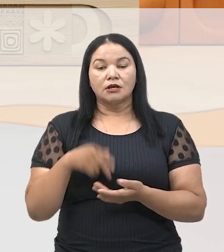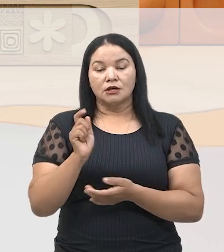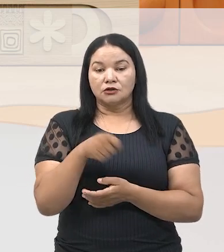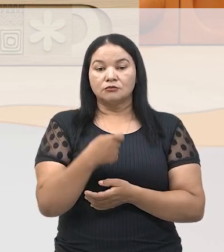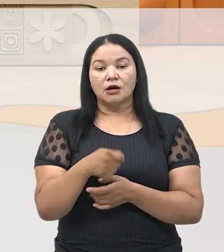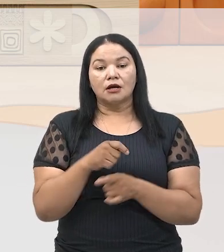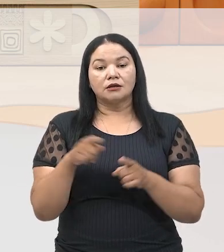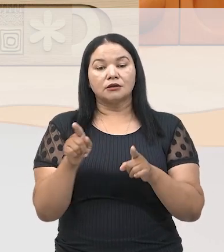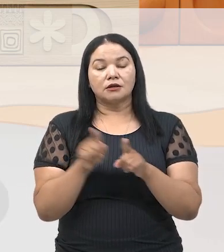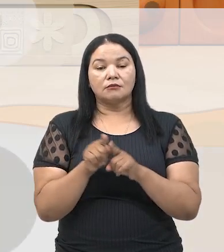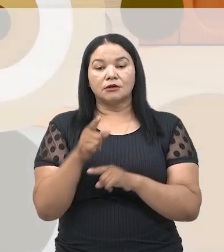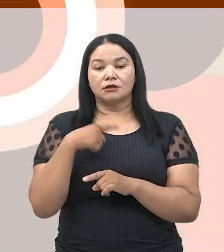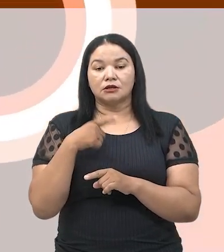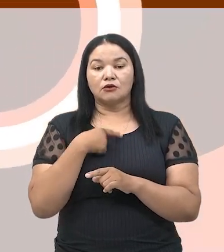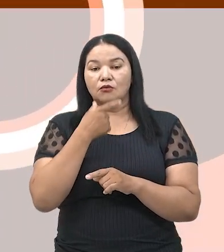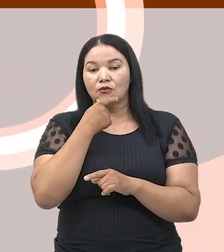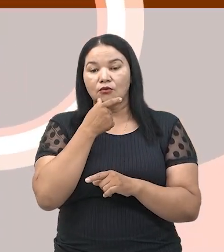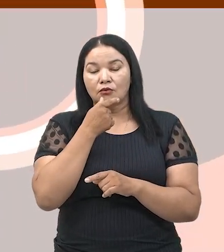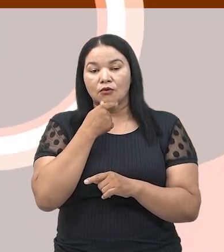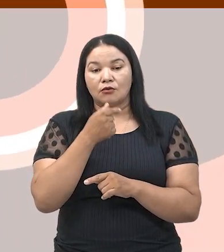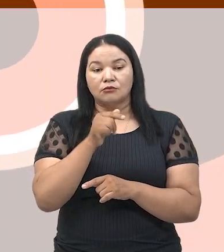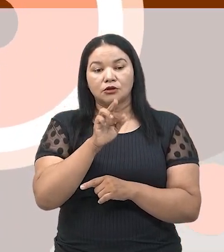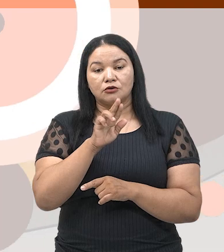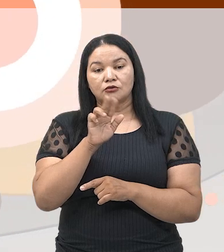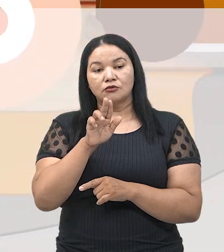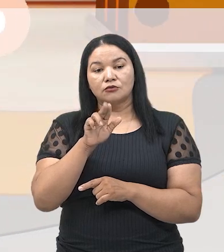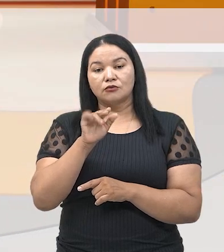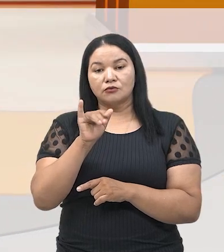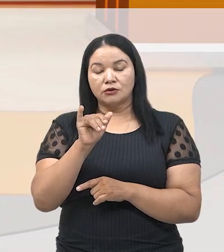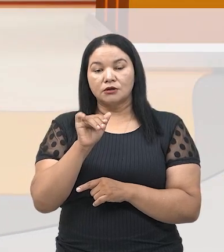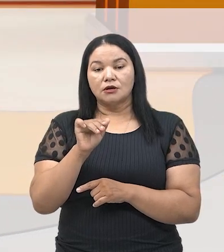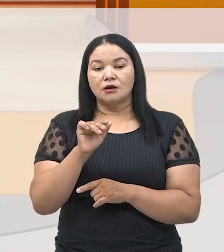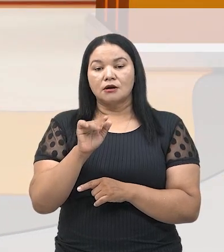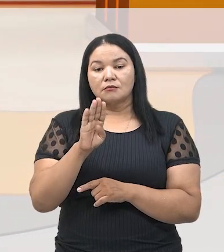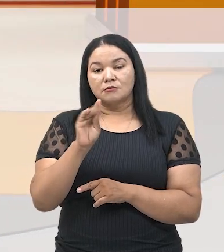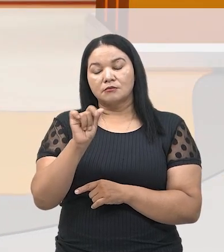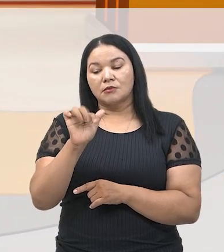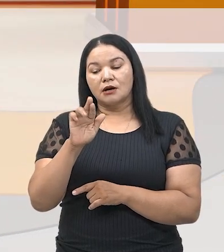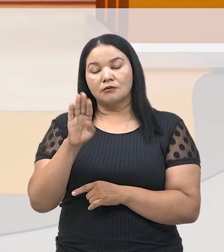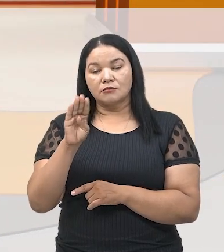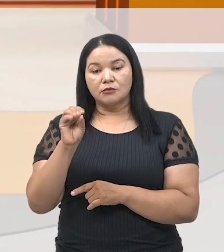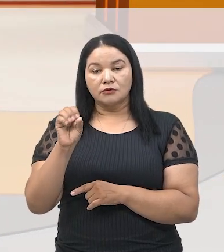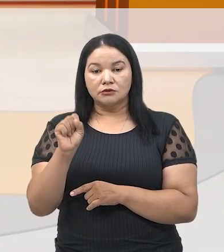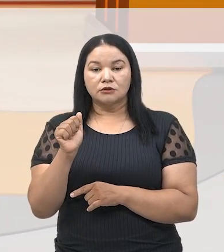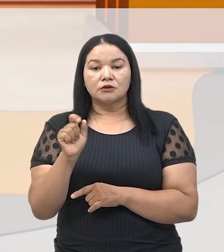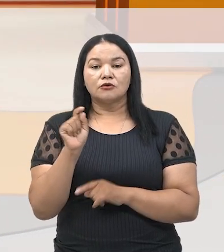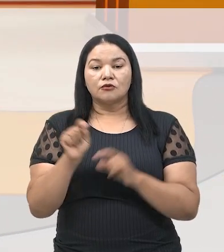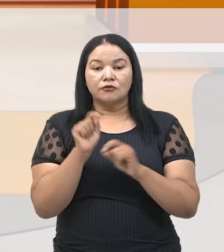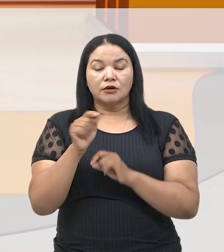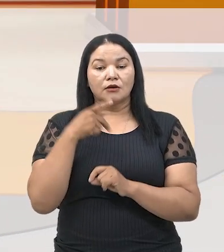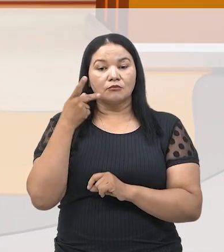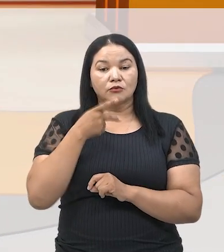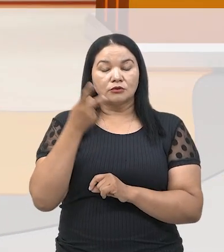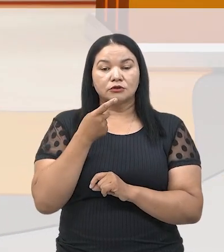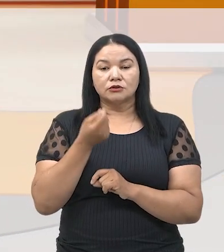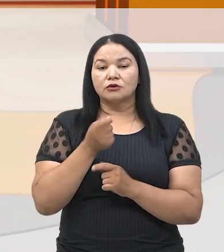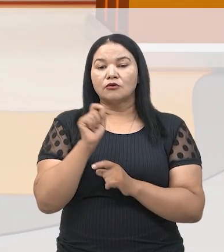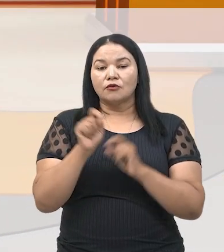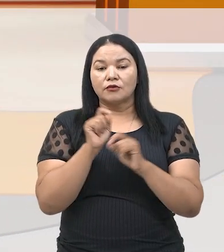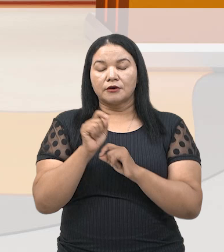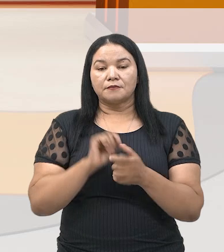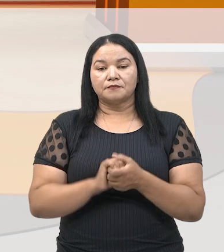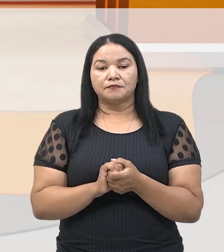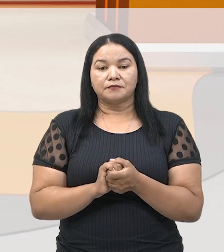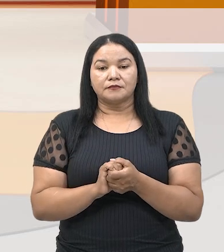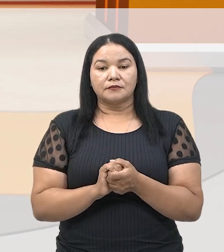figura de Rui Barbosa, uma política que ele vai adotar que é conhecida como encilhamento. E